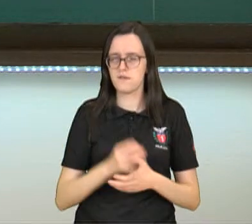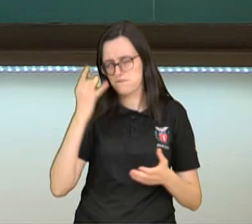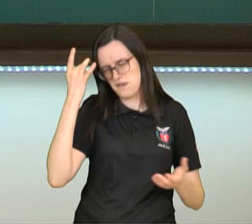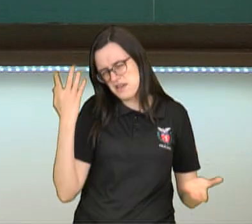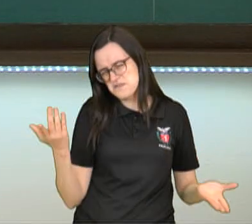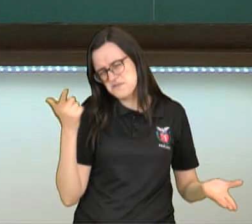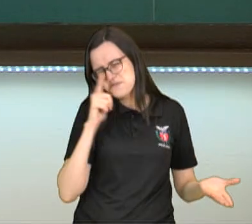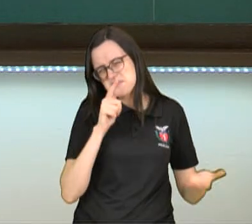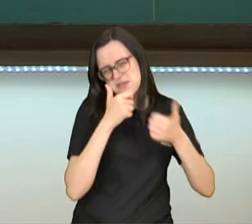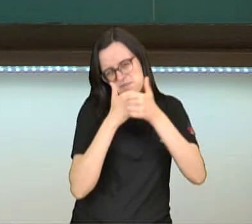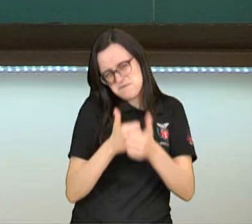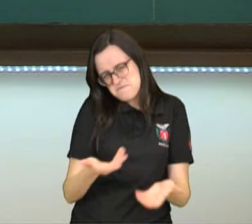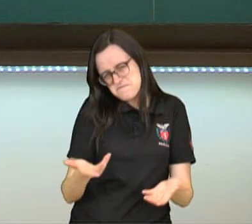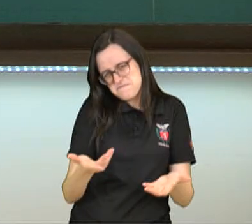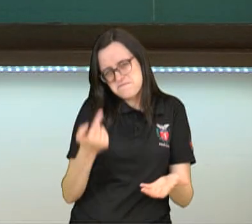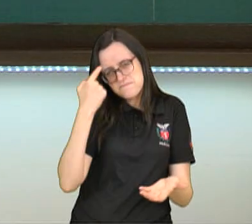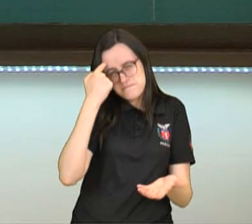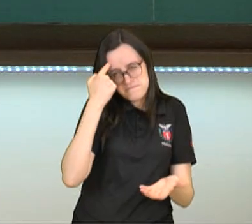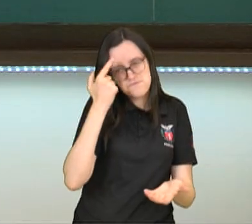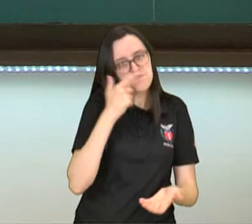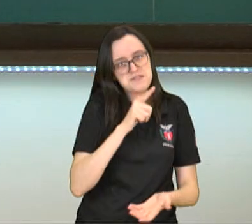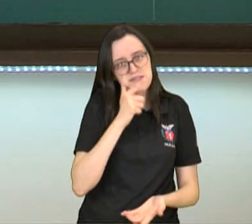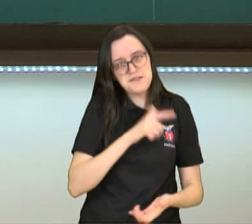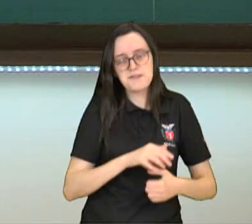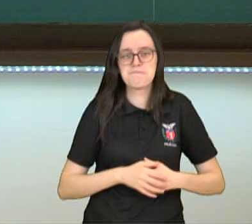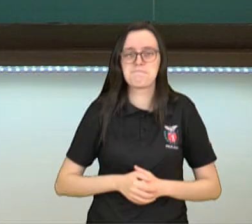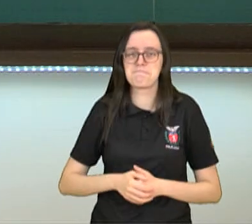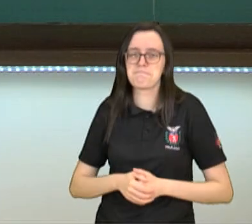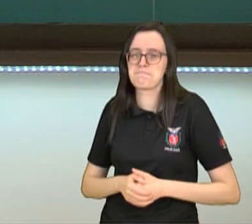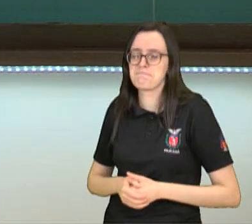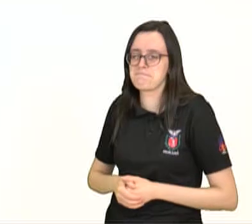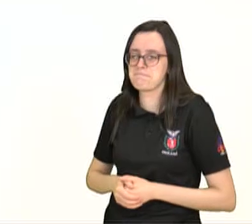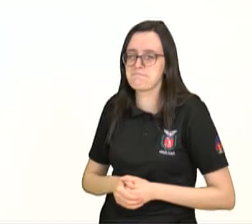gente? Conseguiram acompanhar o raciocínio?